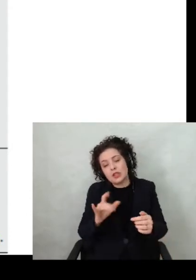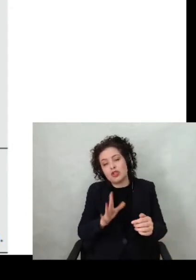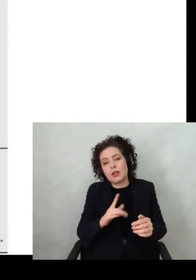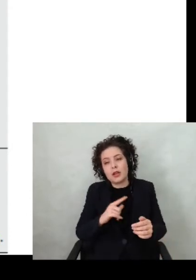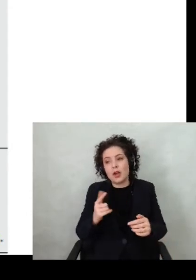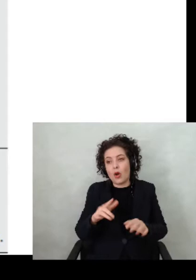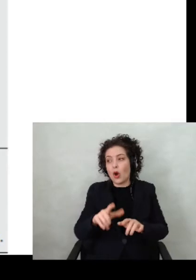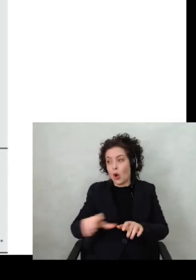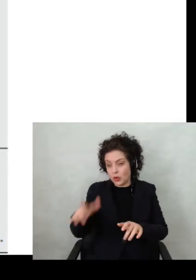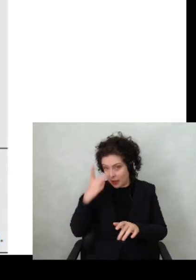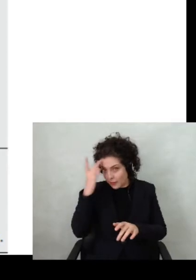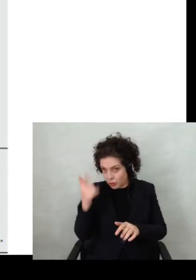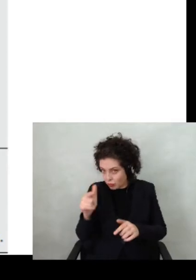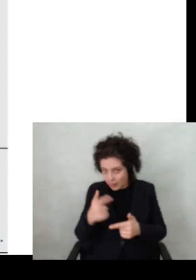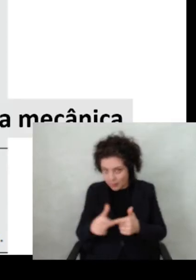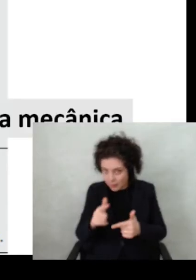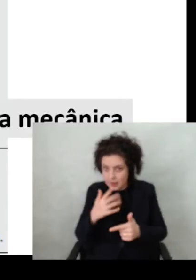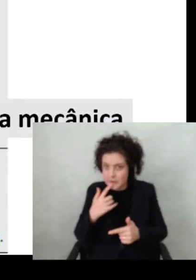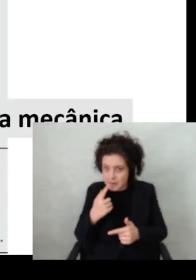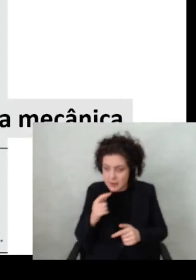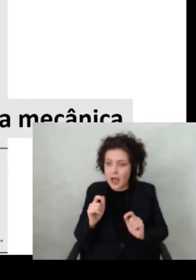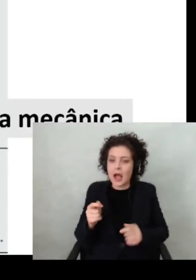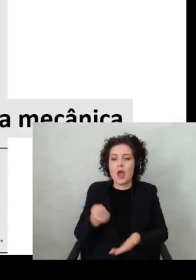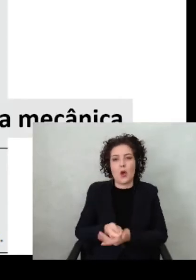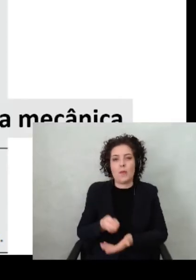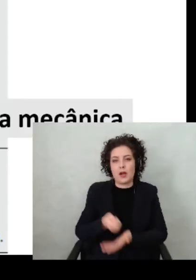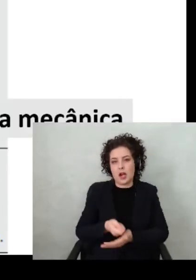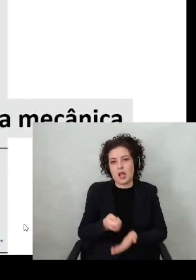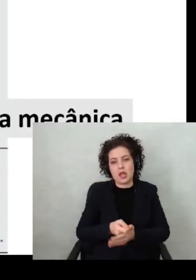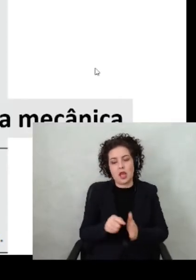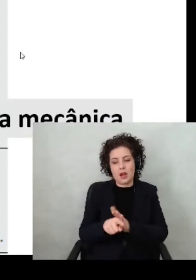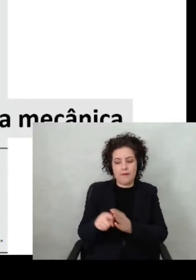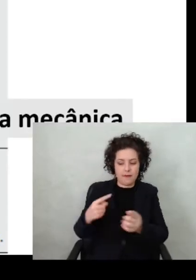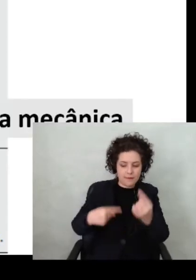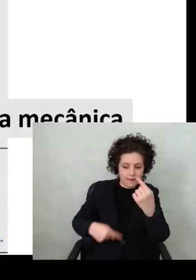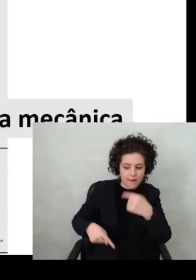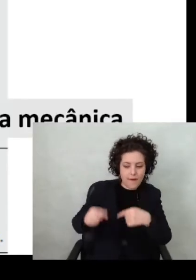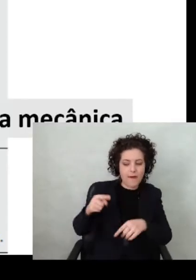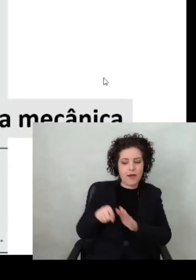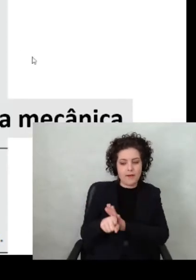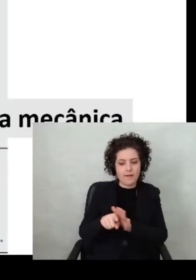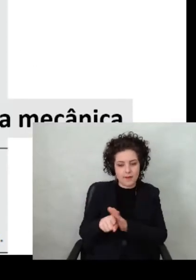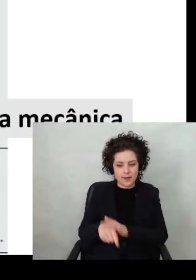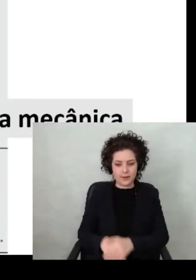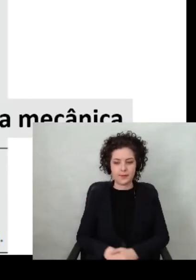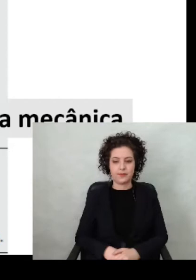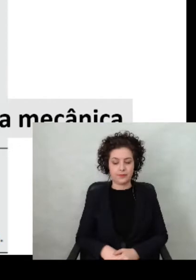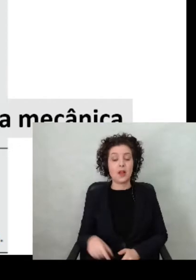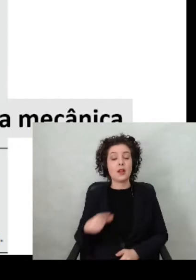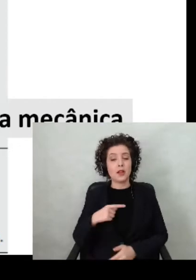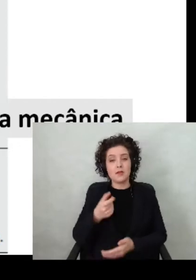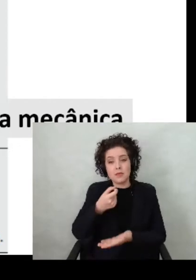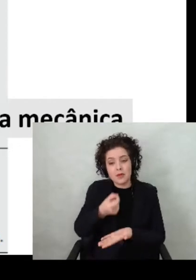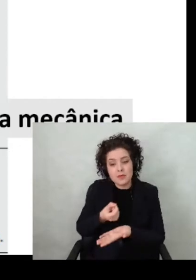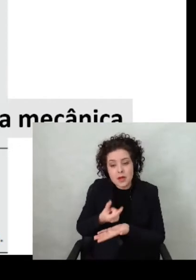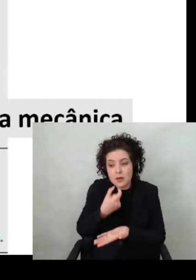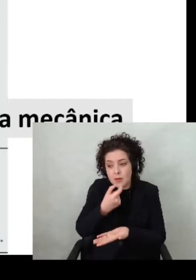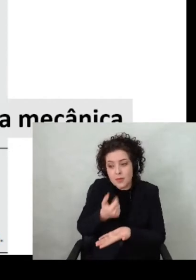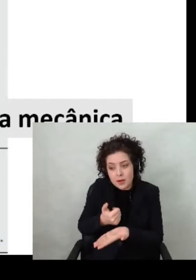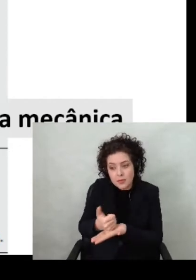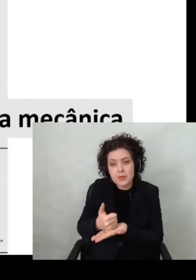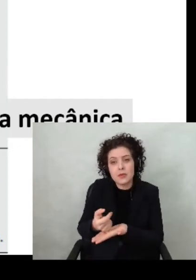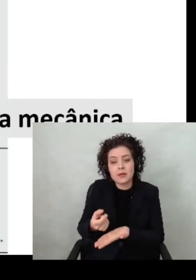a tromboprofilaxia no momento da internação e adiante. Para esses pacientes com contraindicação